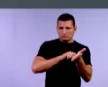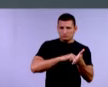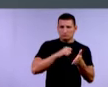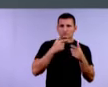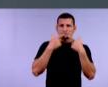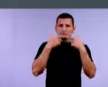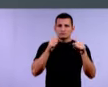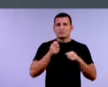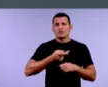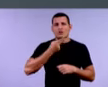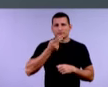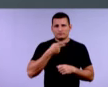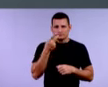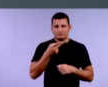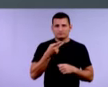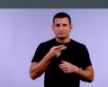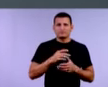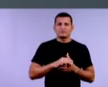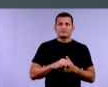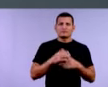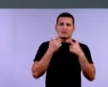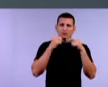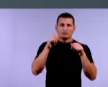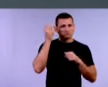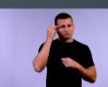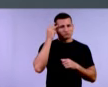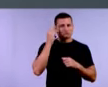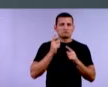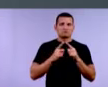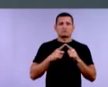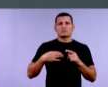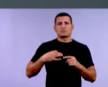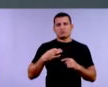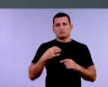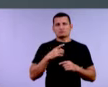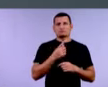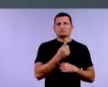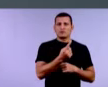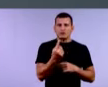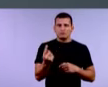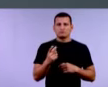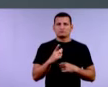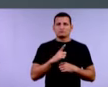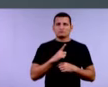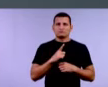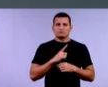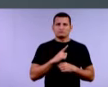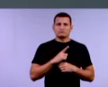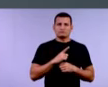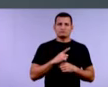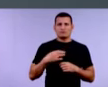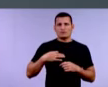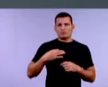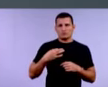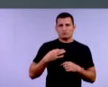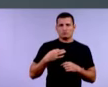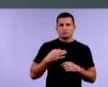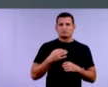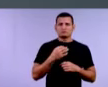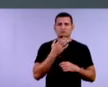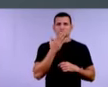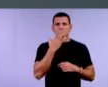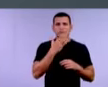Acho que comumente a língua é como roupa. Tem cada evento tem uma roupa e um